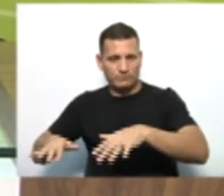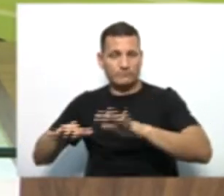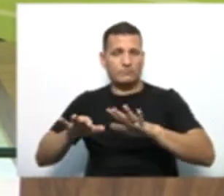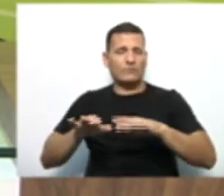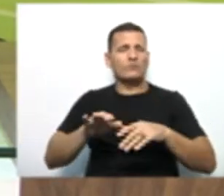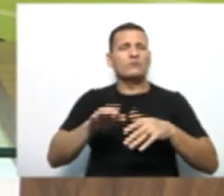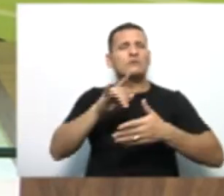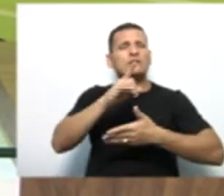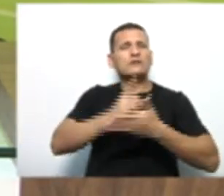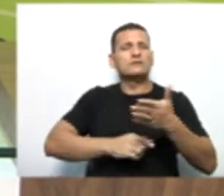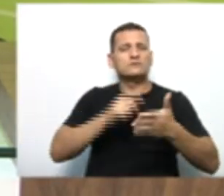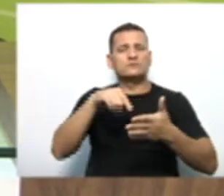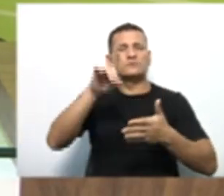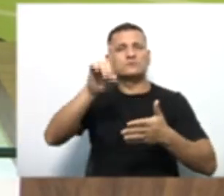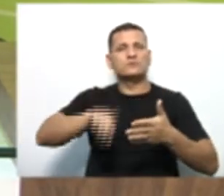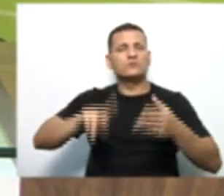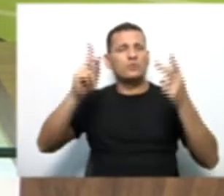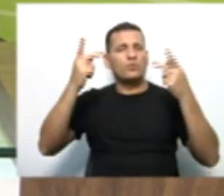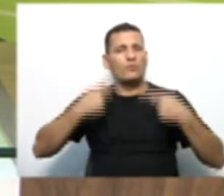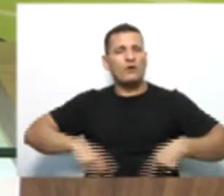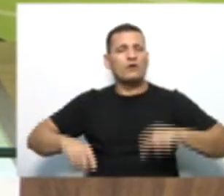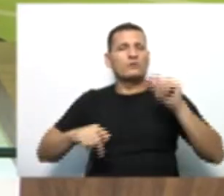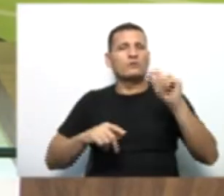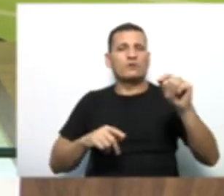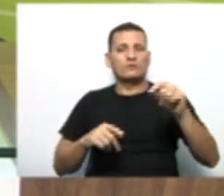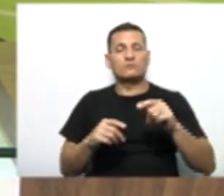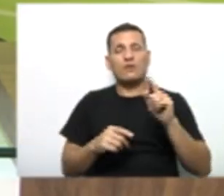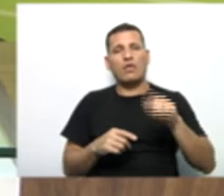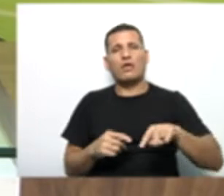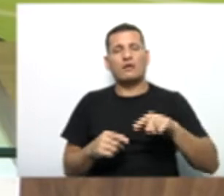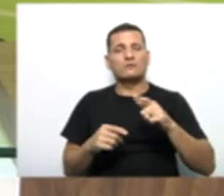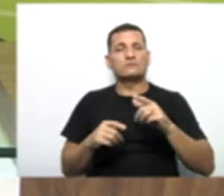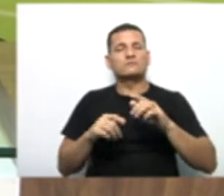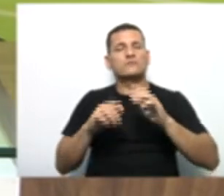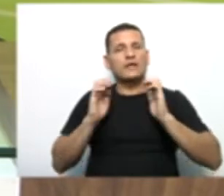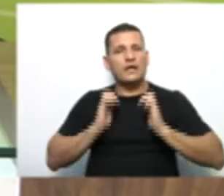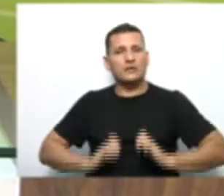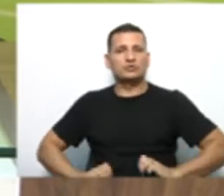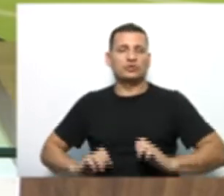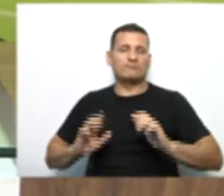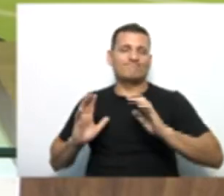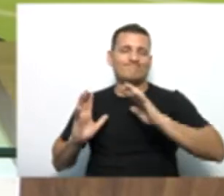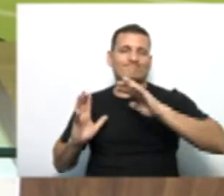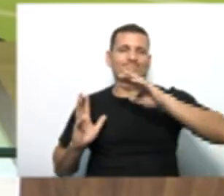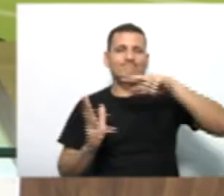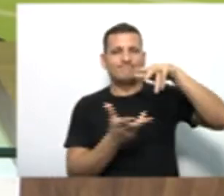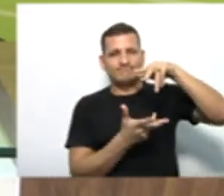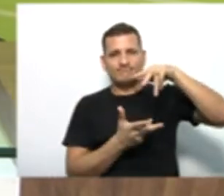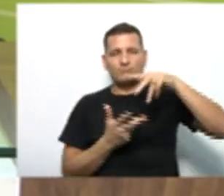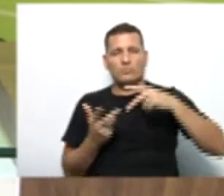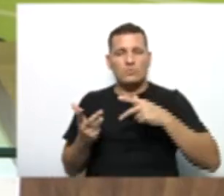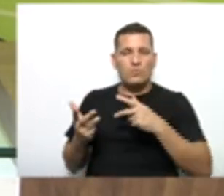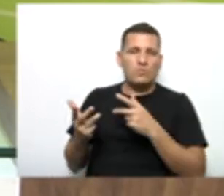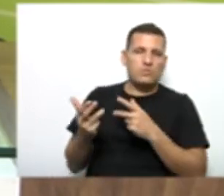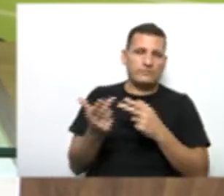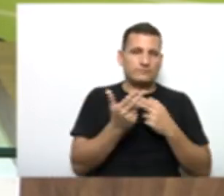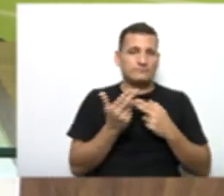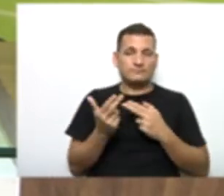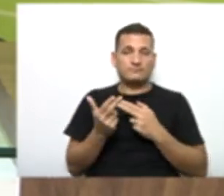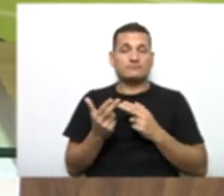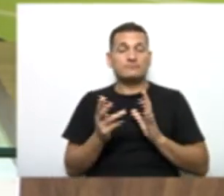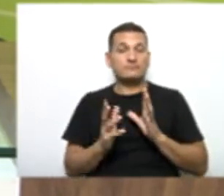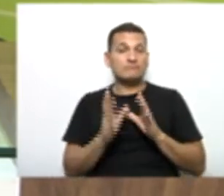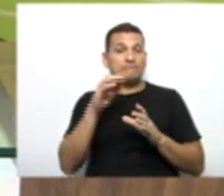Direitos Humanos, professor Wesley, era justamente se estabelecer uma ética universal, né, onde dentro do princípio são